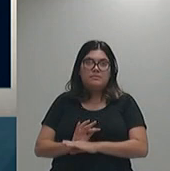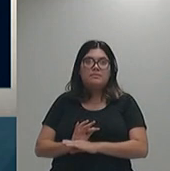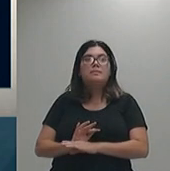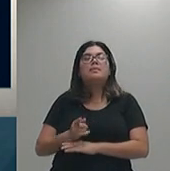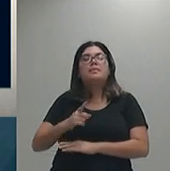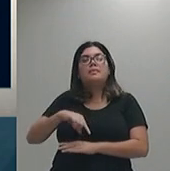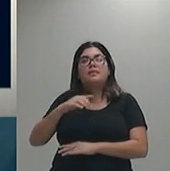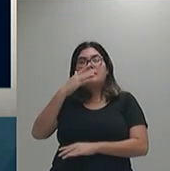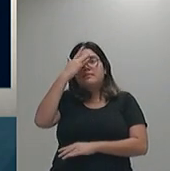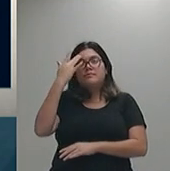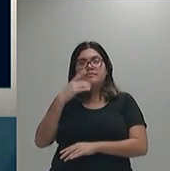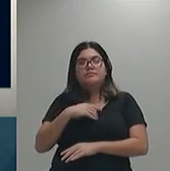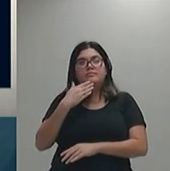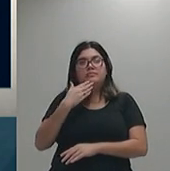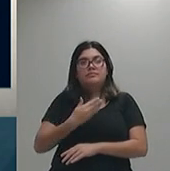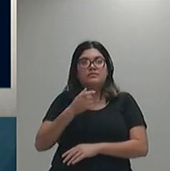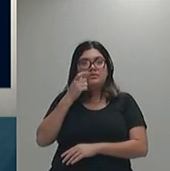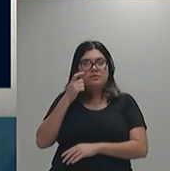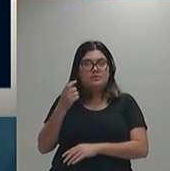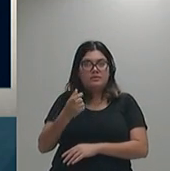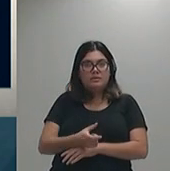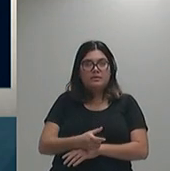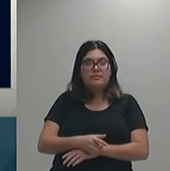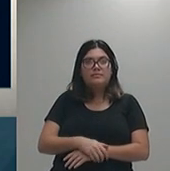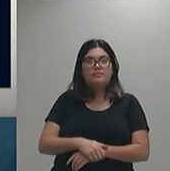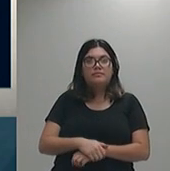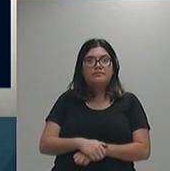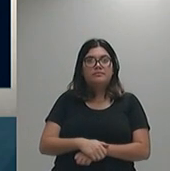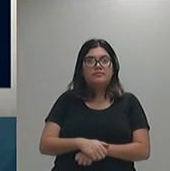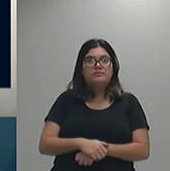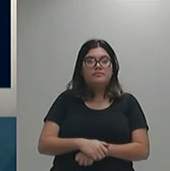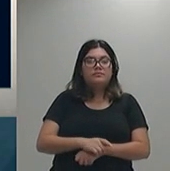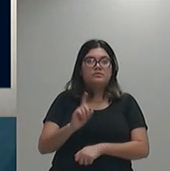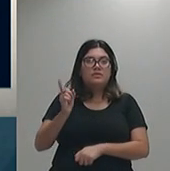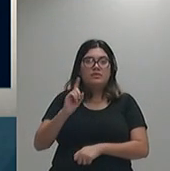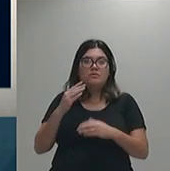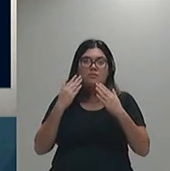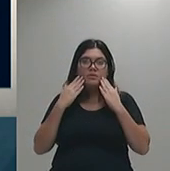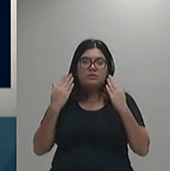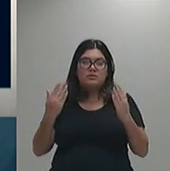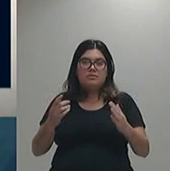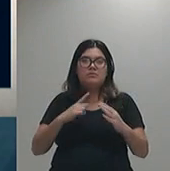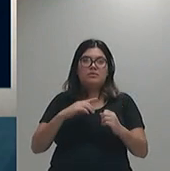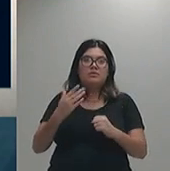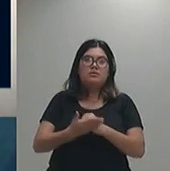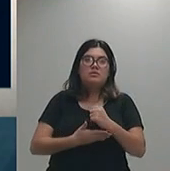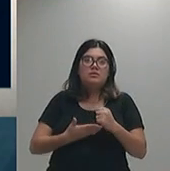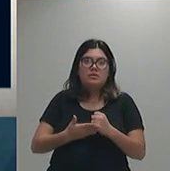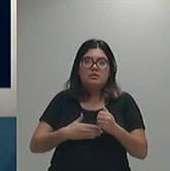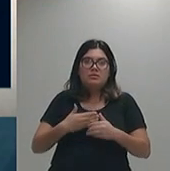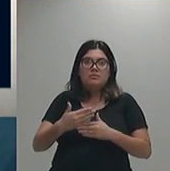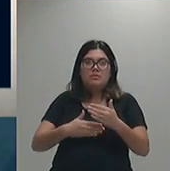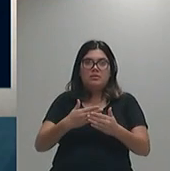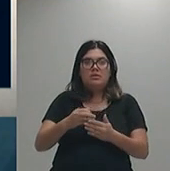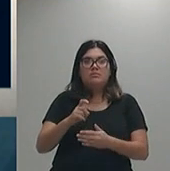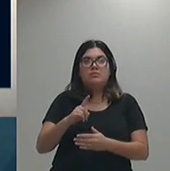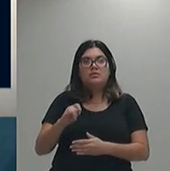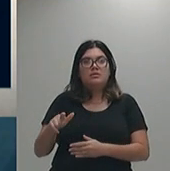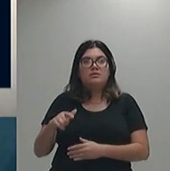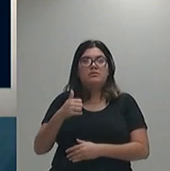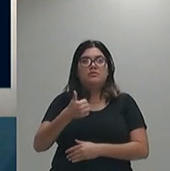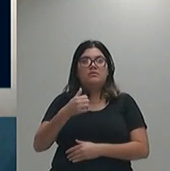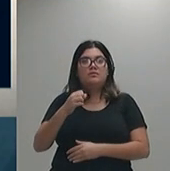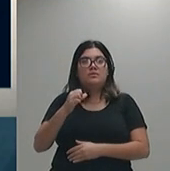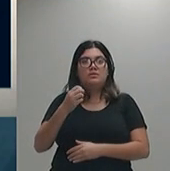portanto e não se mostre do ano para subir dizer a tese de que os procedimentos arbitrais 93 e 110